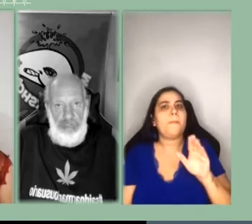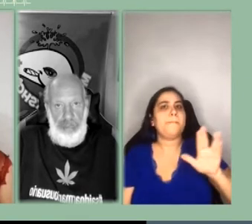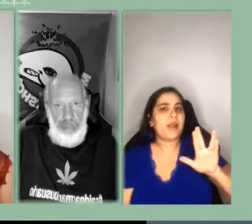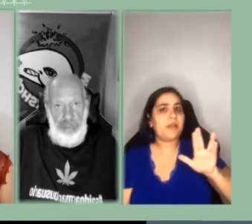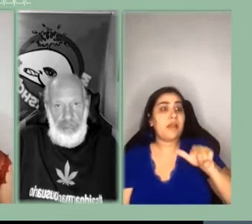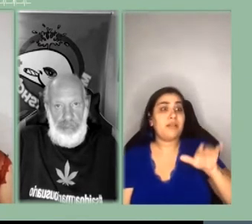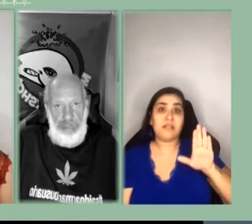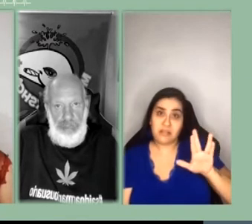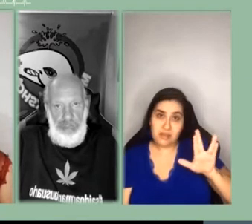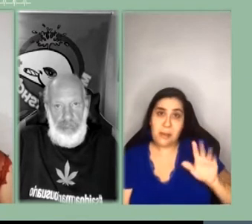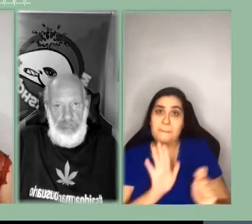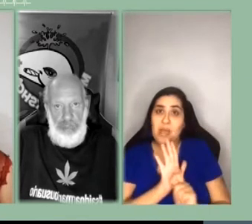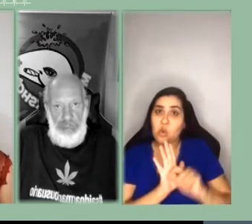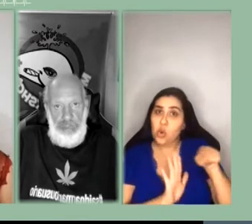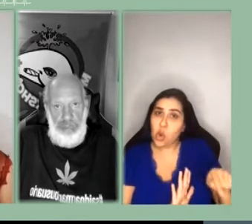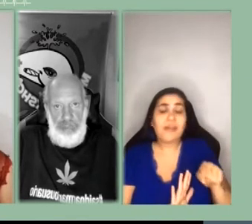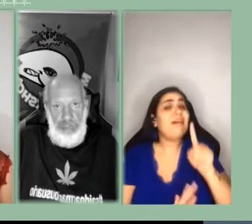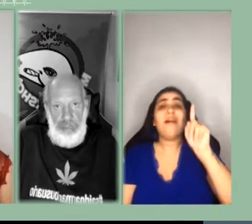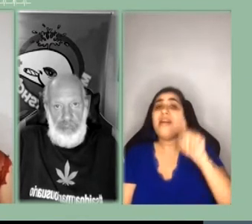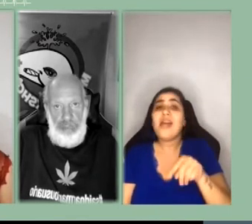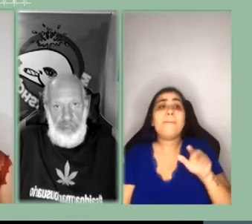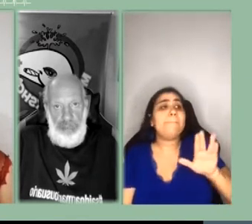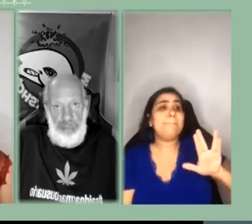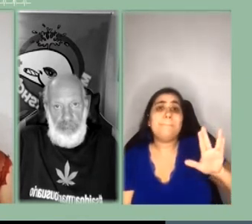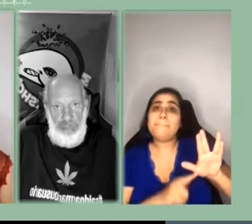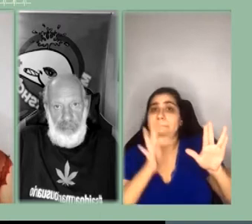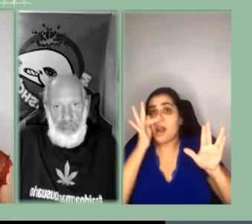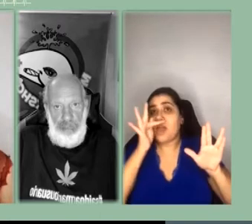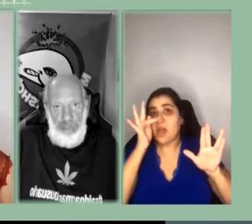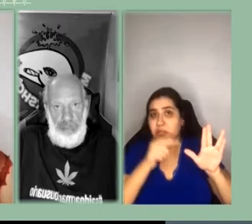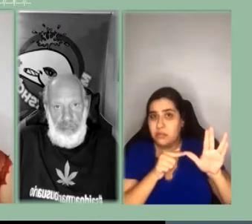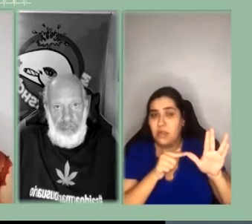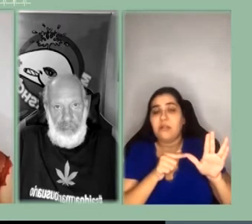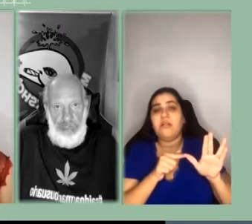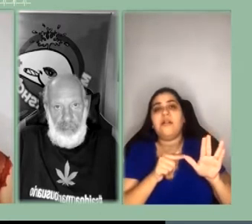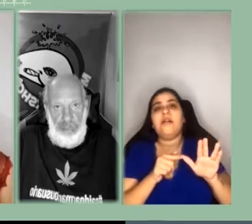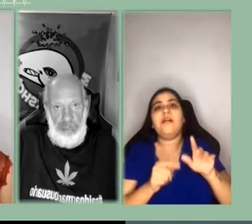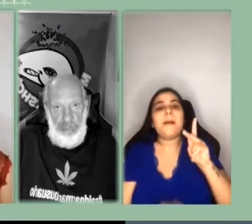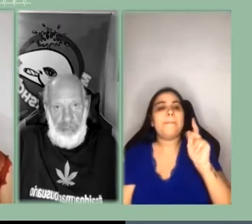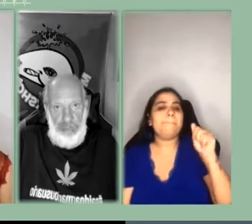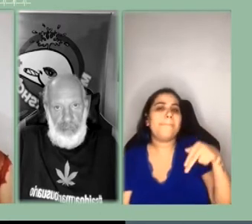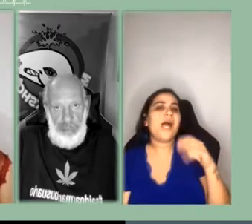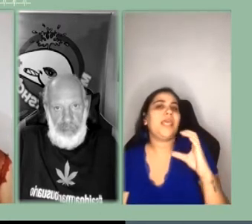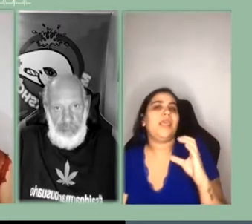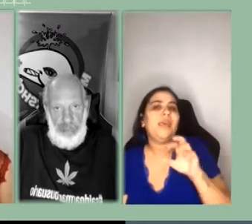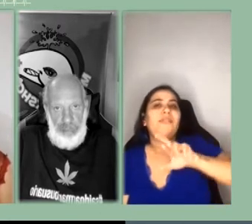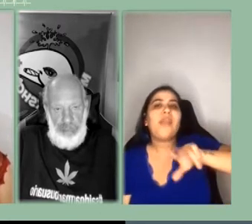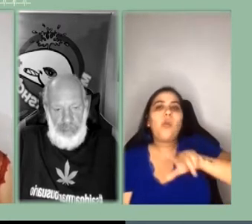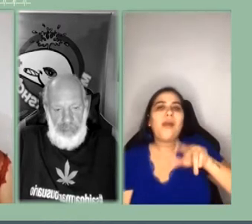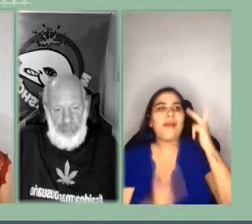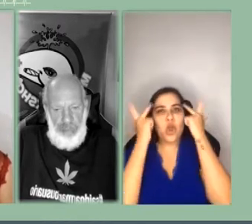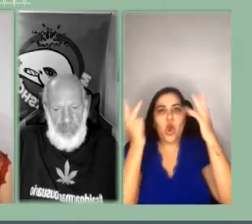uma planta considerada uma planta que ela é não convencional, né, comestível. Então, desde a